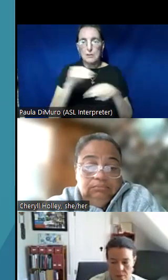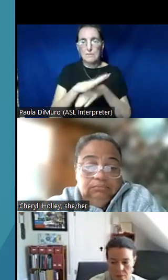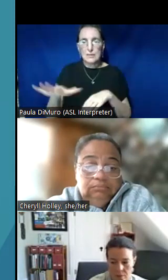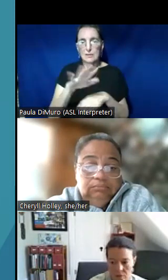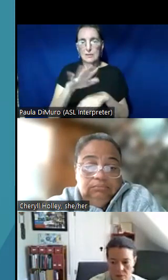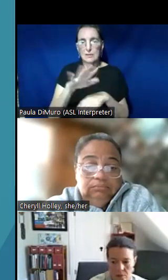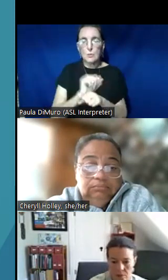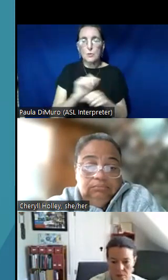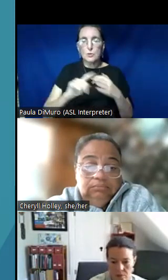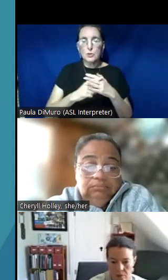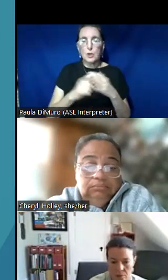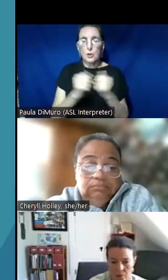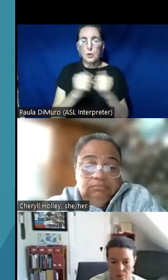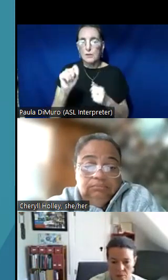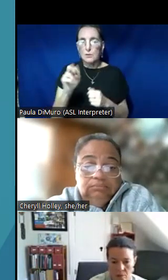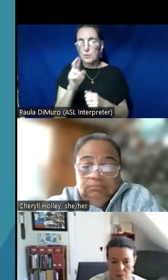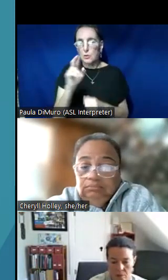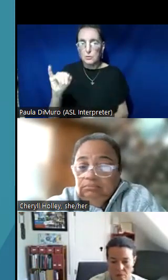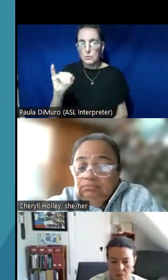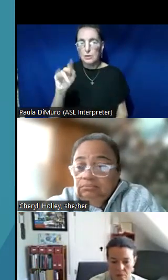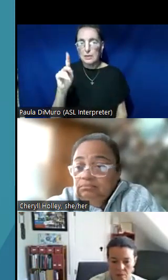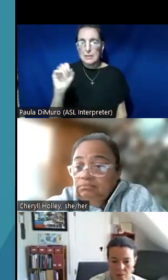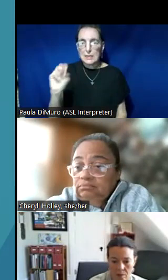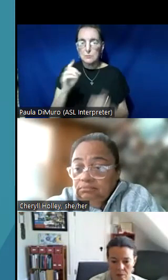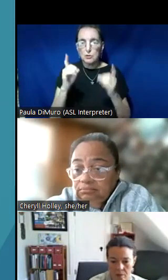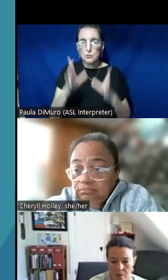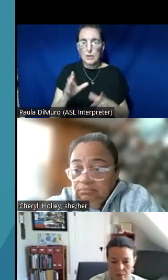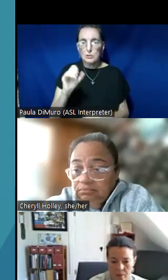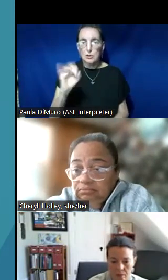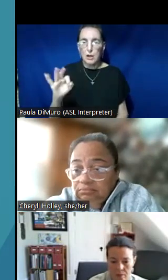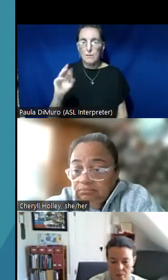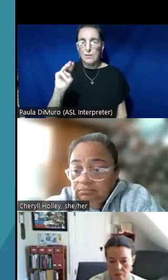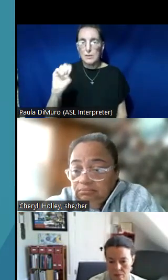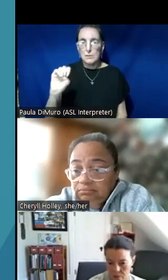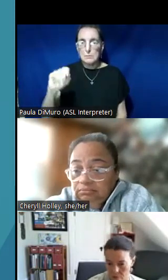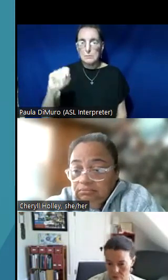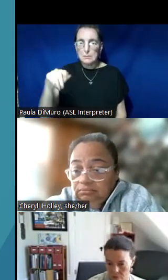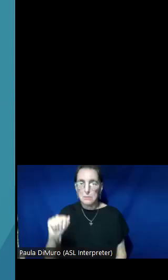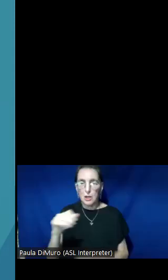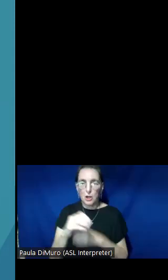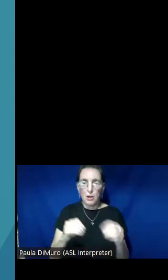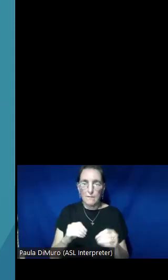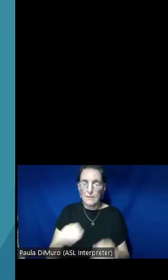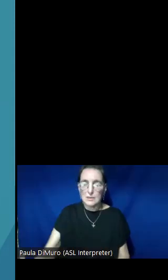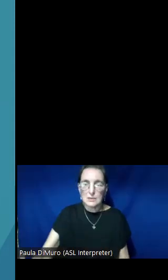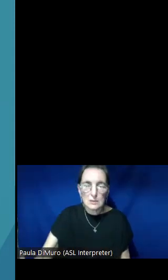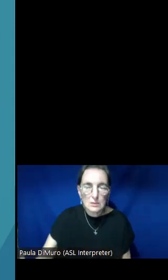Task Force e Mori que tem impactado os seus trabalhos.